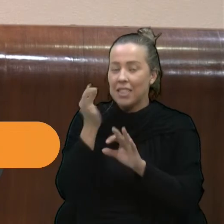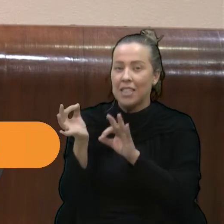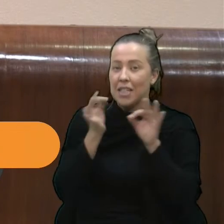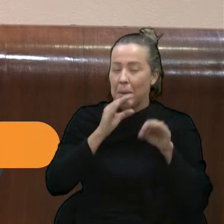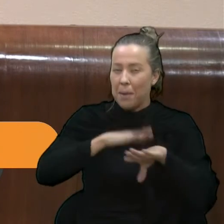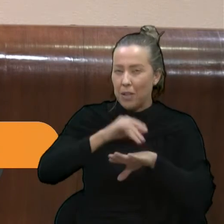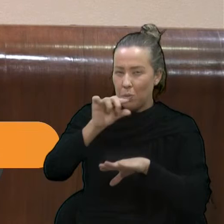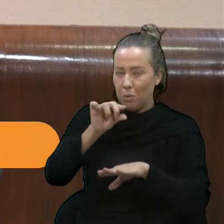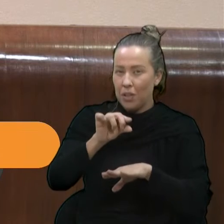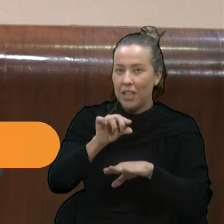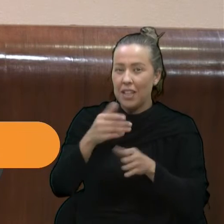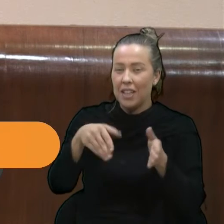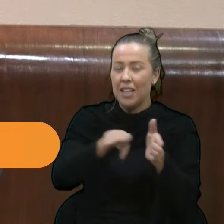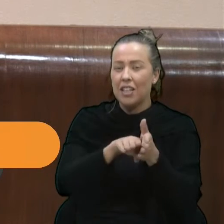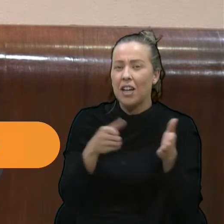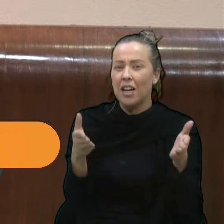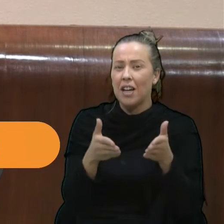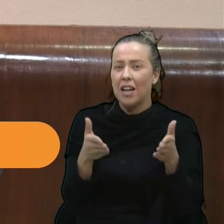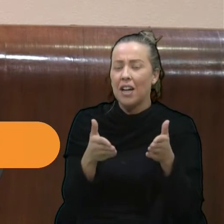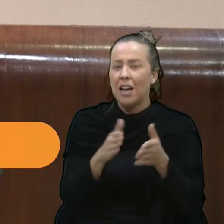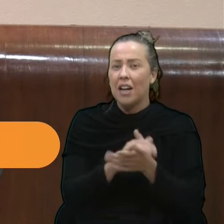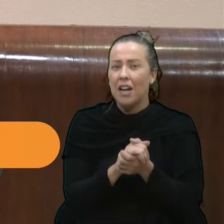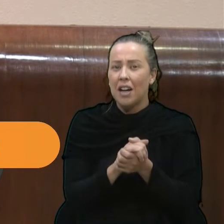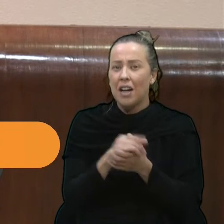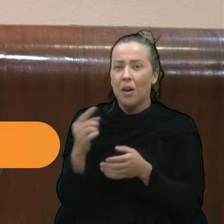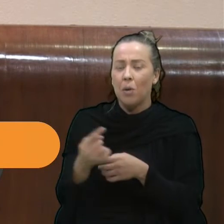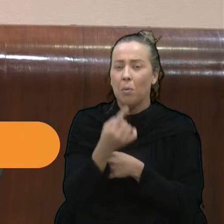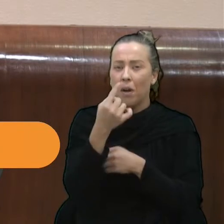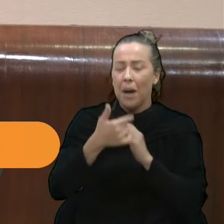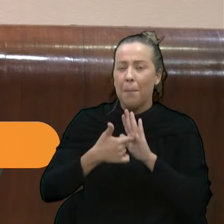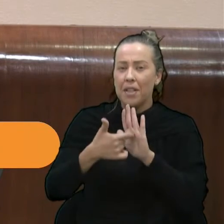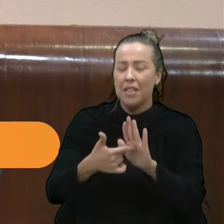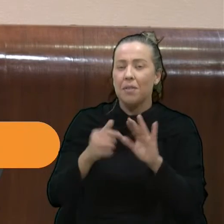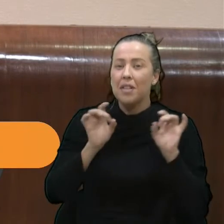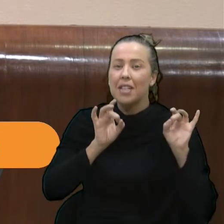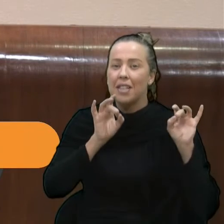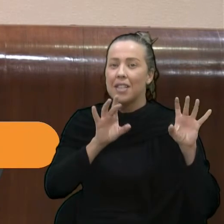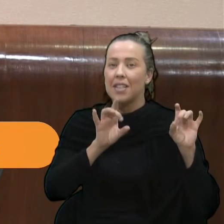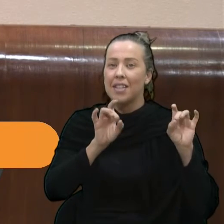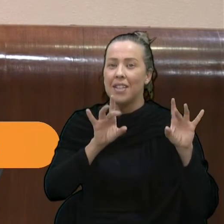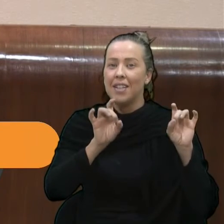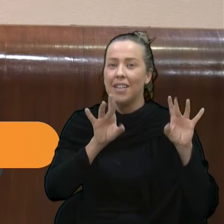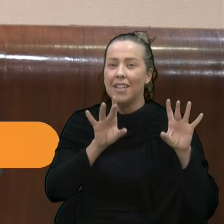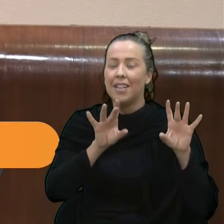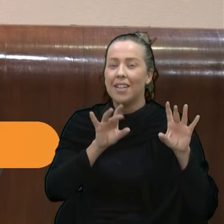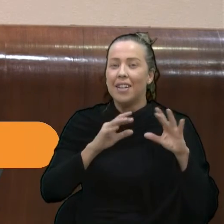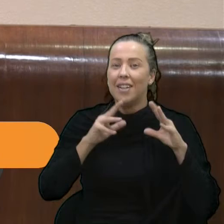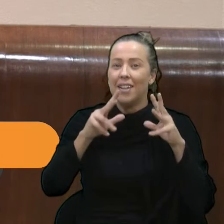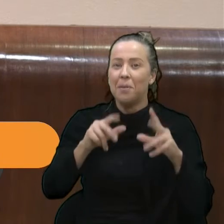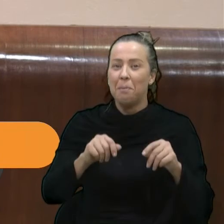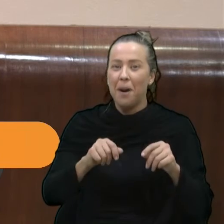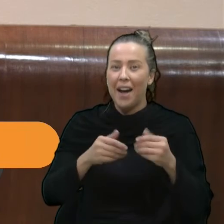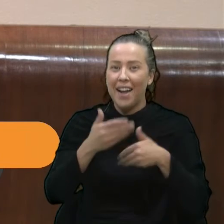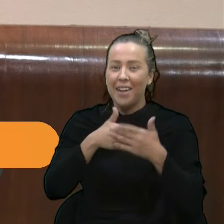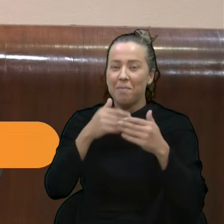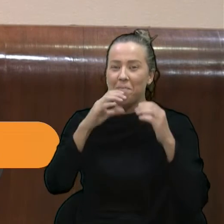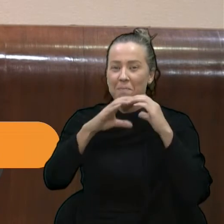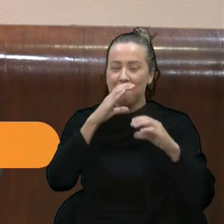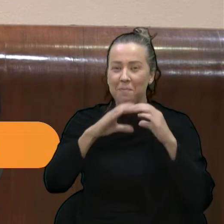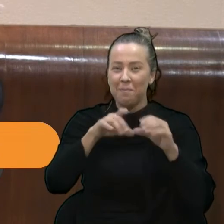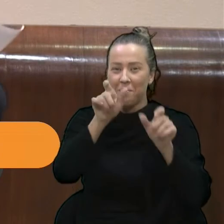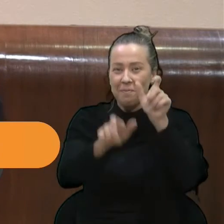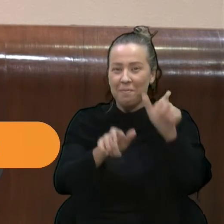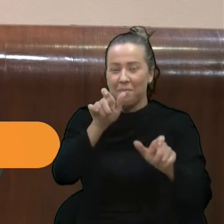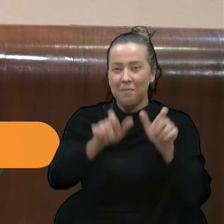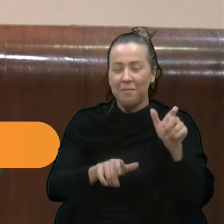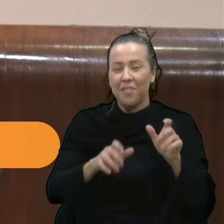um pouco, porque está chegando agora uma apresentação muito especial para todos os comunicadores, todos